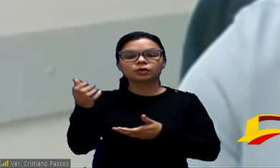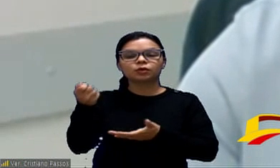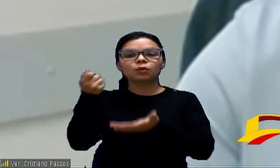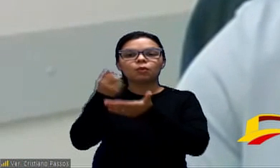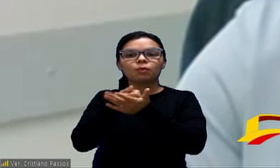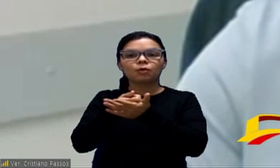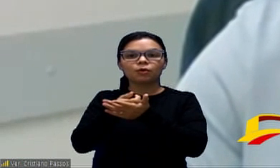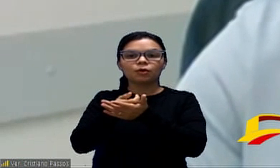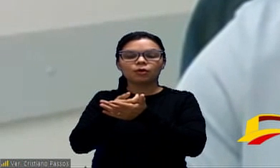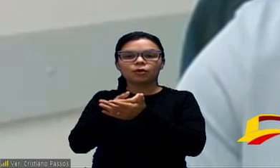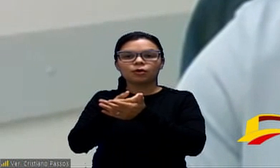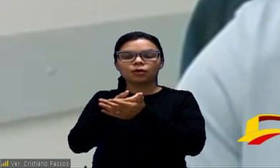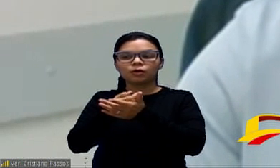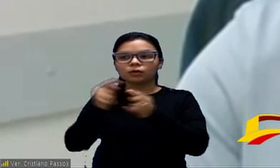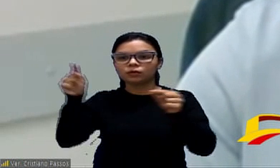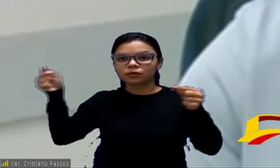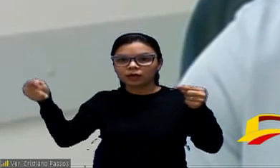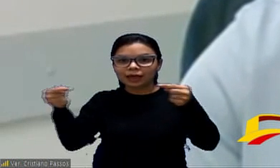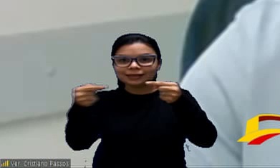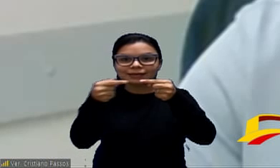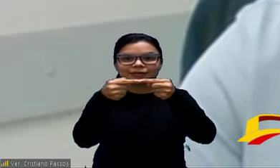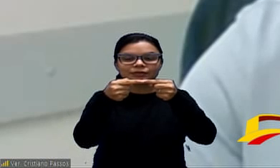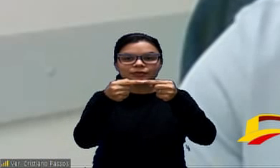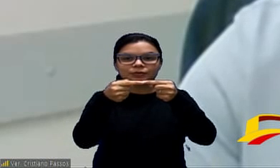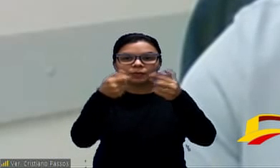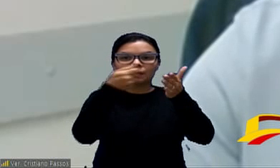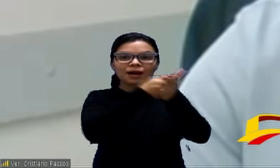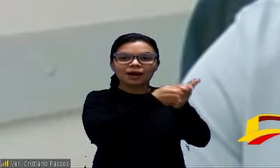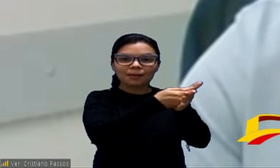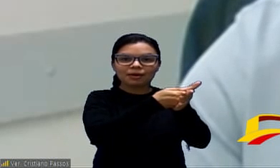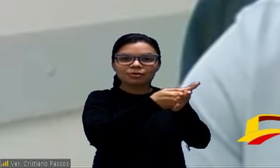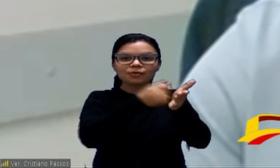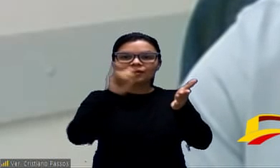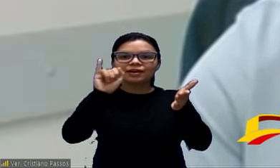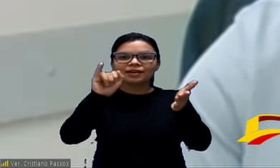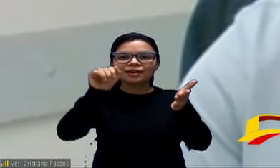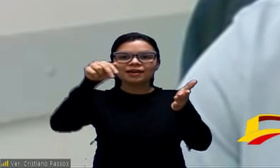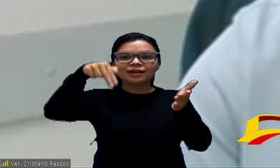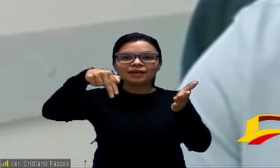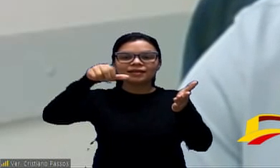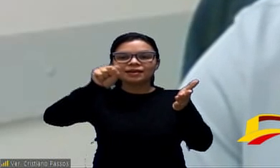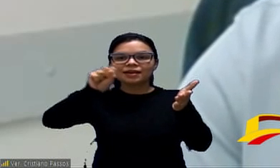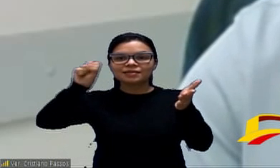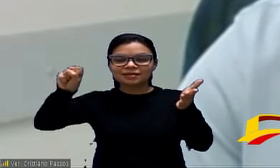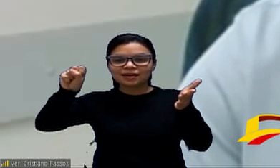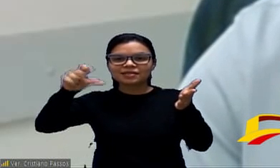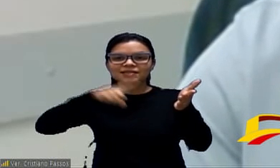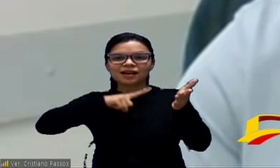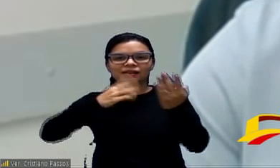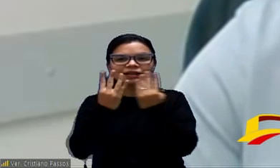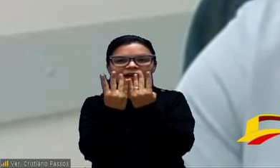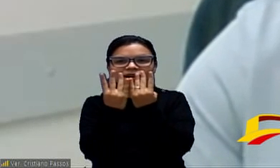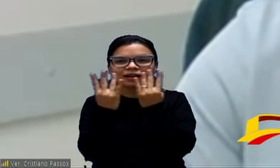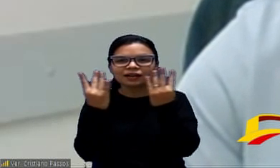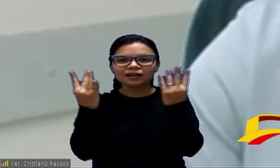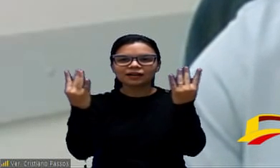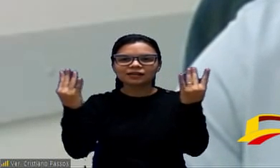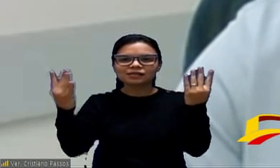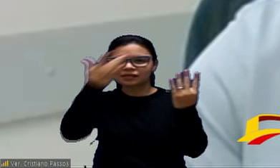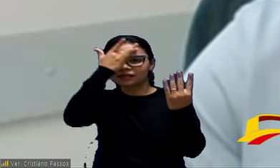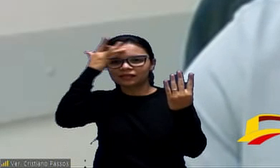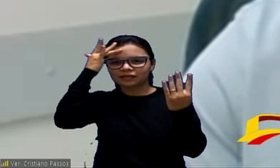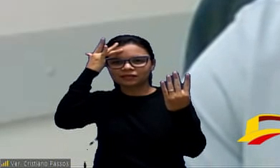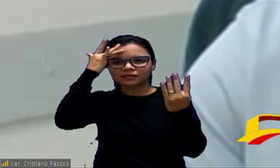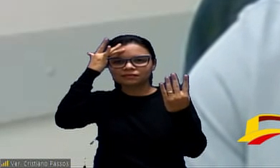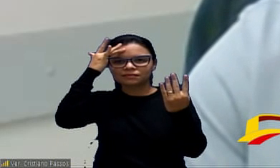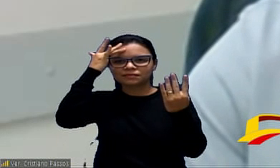acabou acarretando essas longas filas que nós vimos aí todos os dias, dias de chuva, dia de sol. Conversando com a